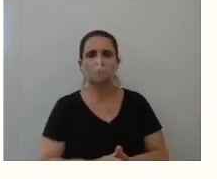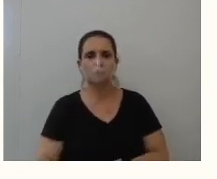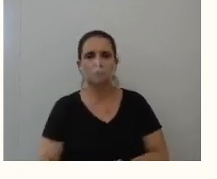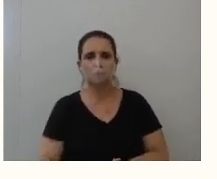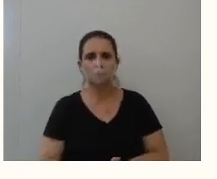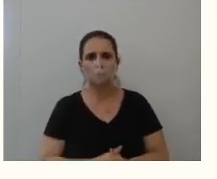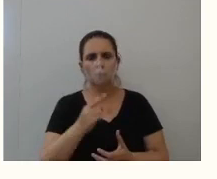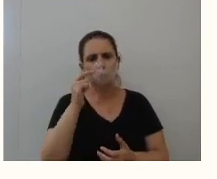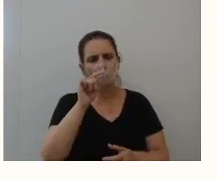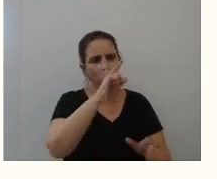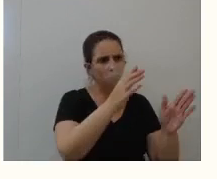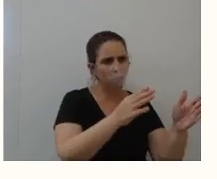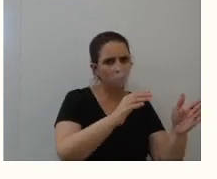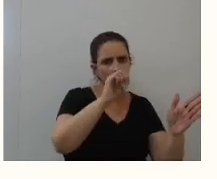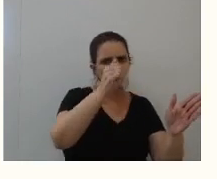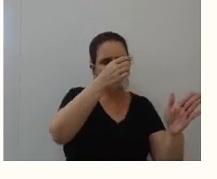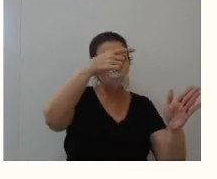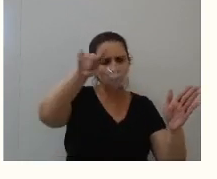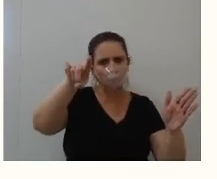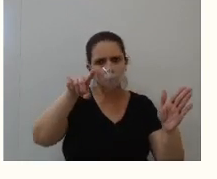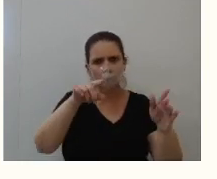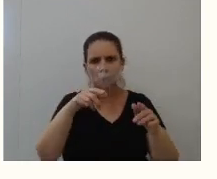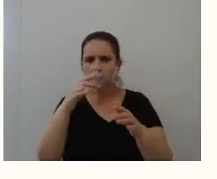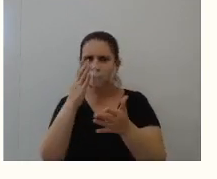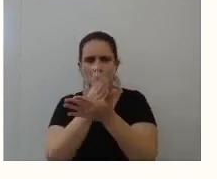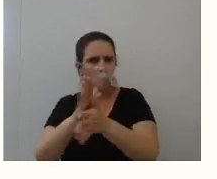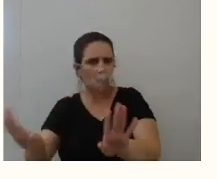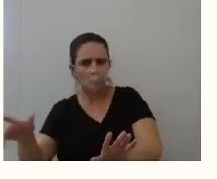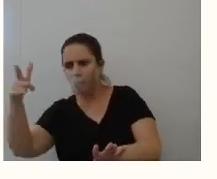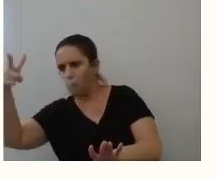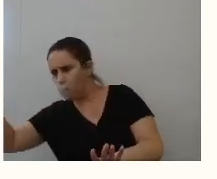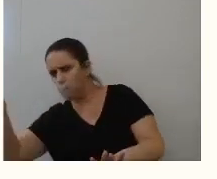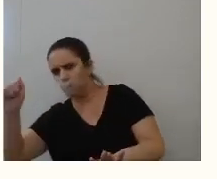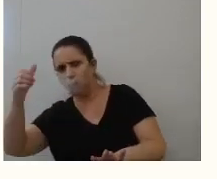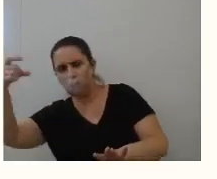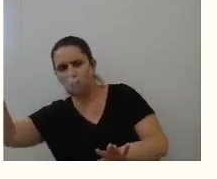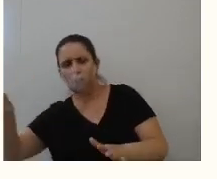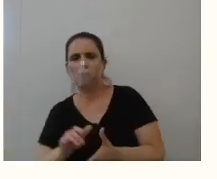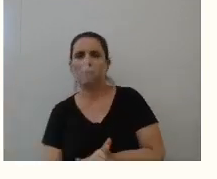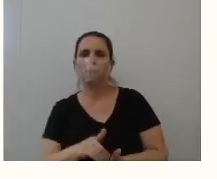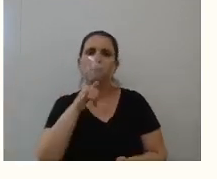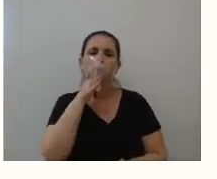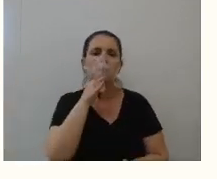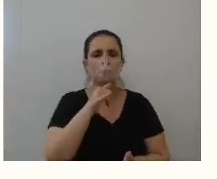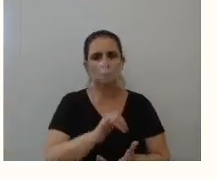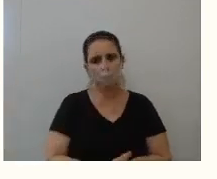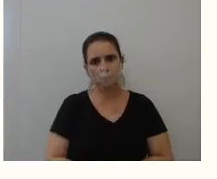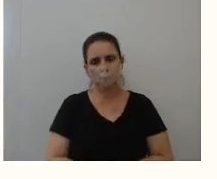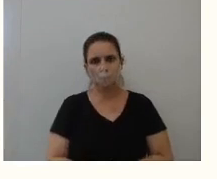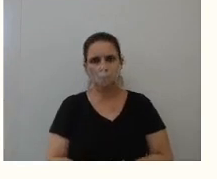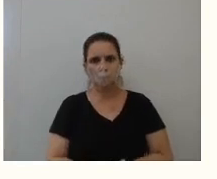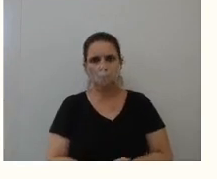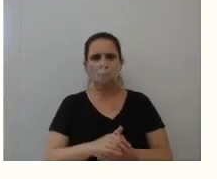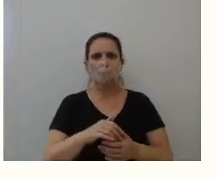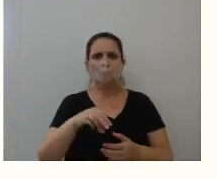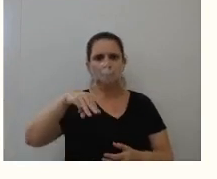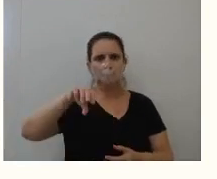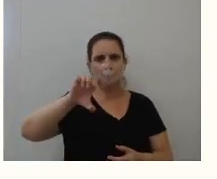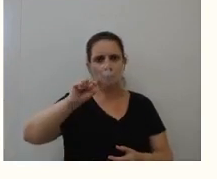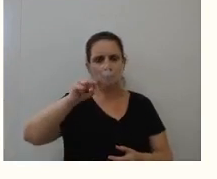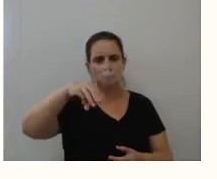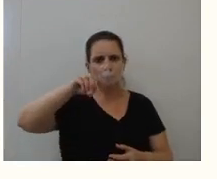uma ação não tem o poder de eliminar outra. Quando eu digo, por exemplo, mesmo